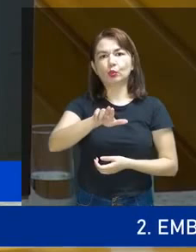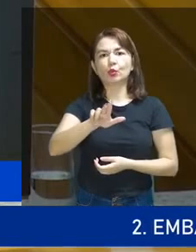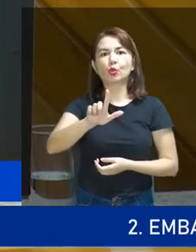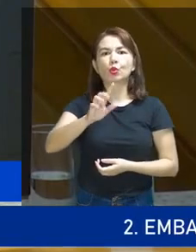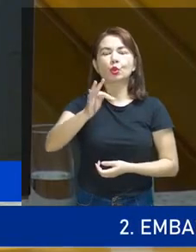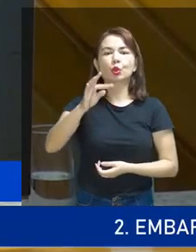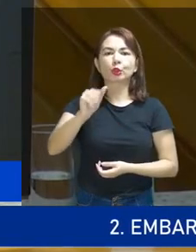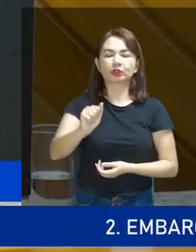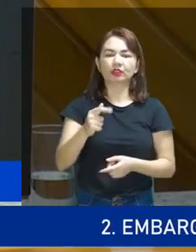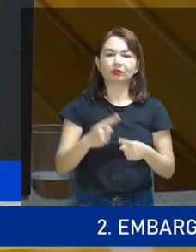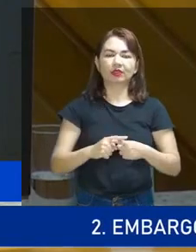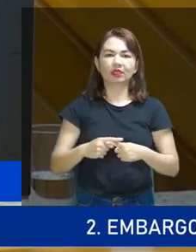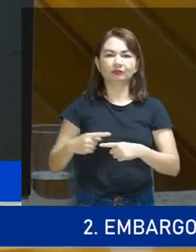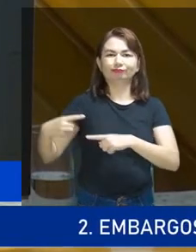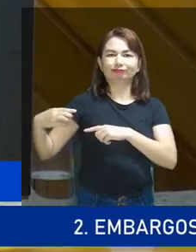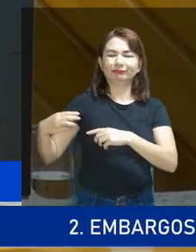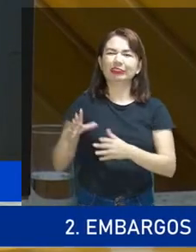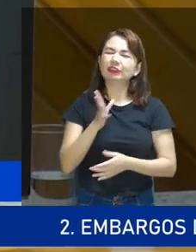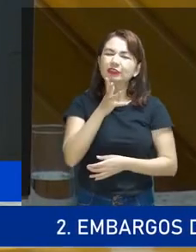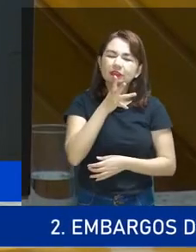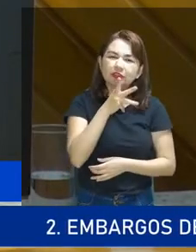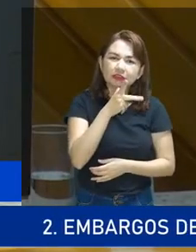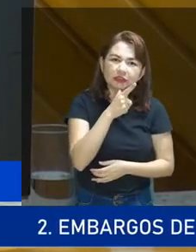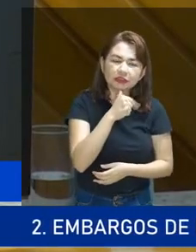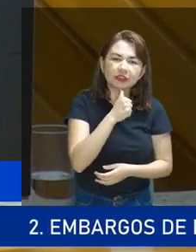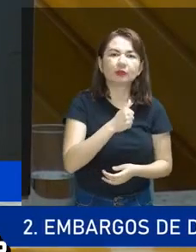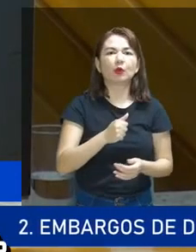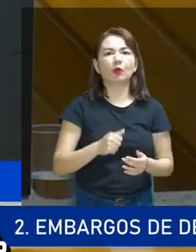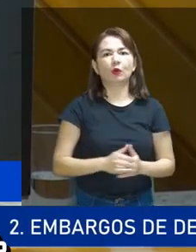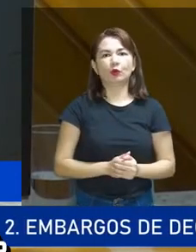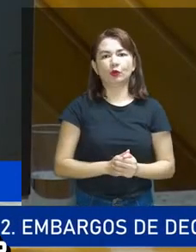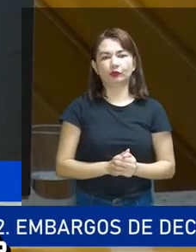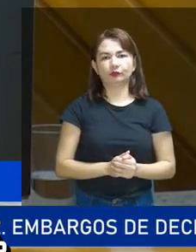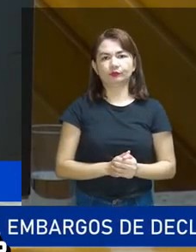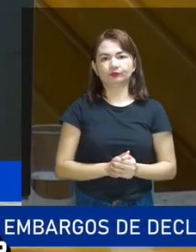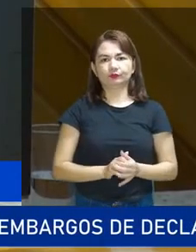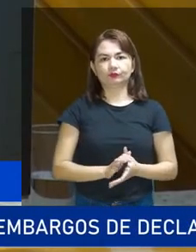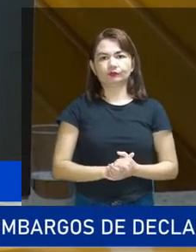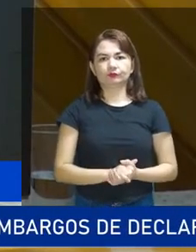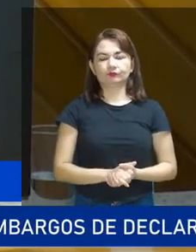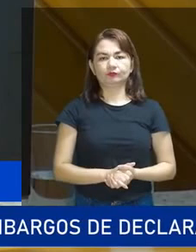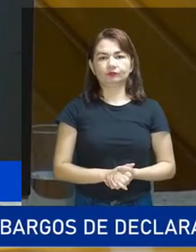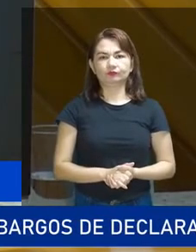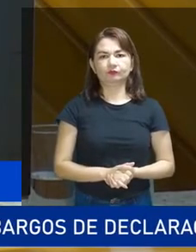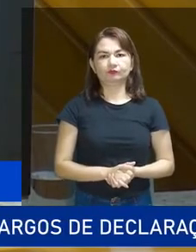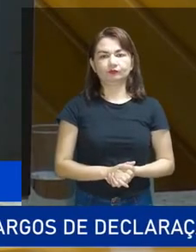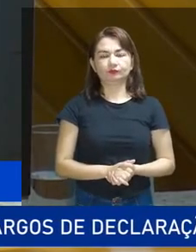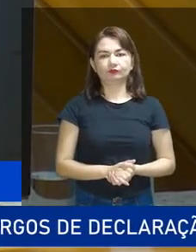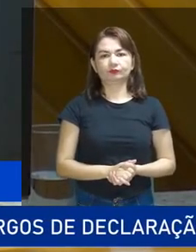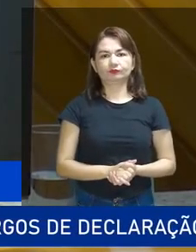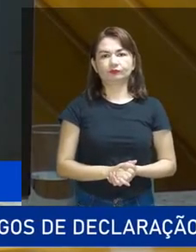protelatório do recurso. É o relatório. Vossa Excelência pode prosseguir, doutora.